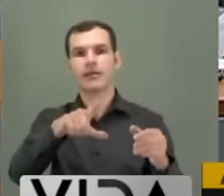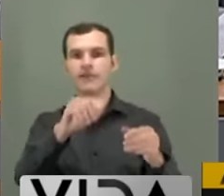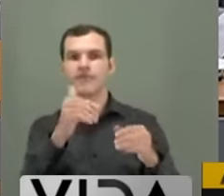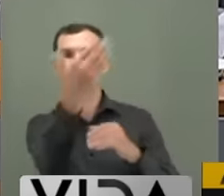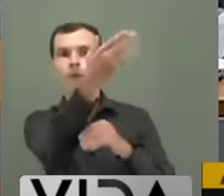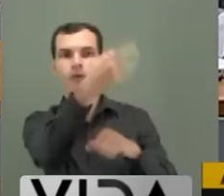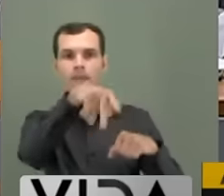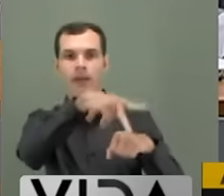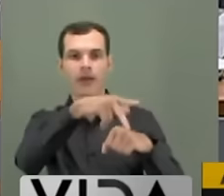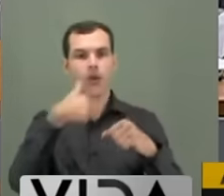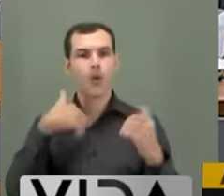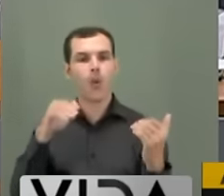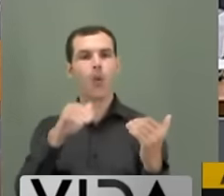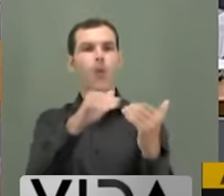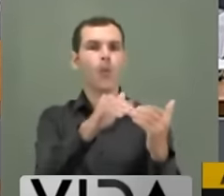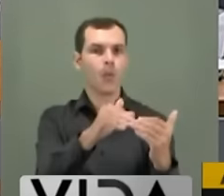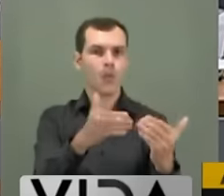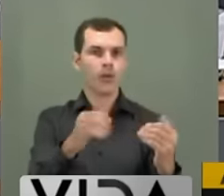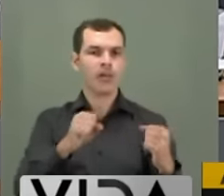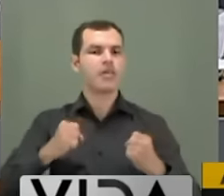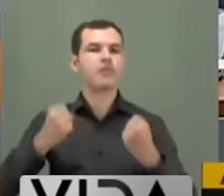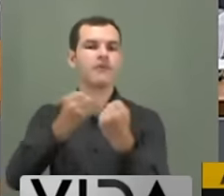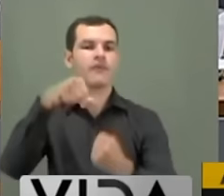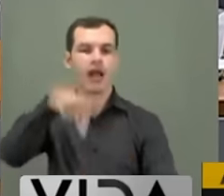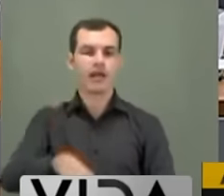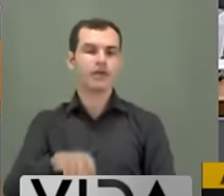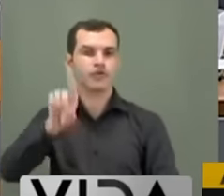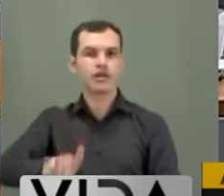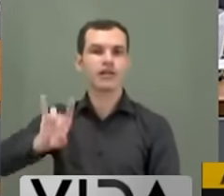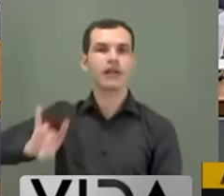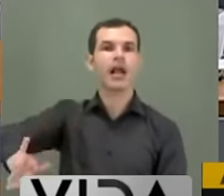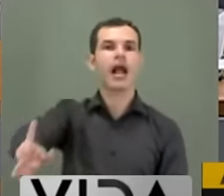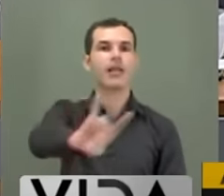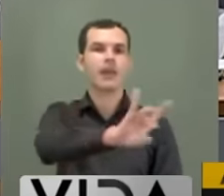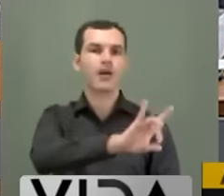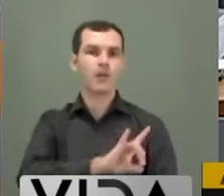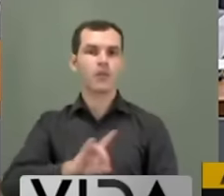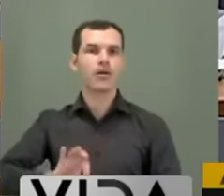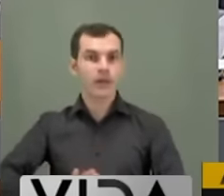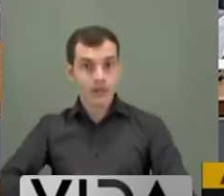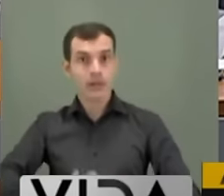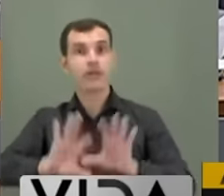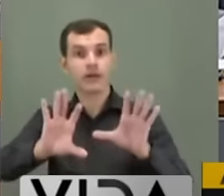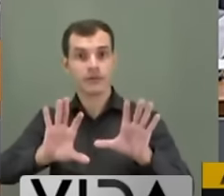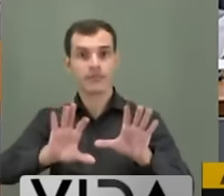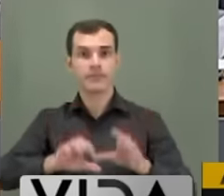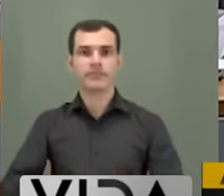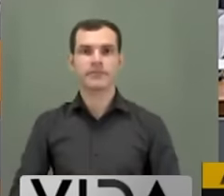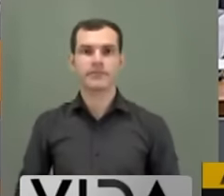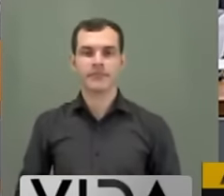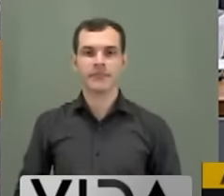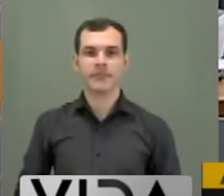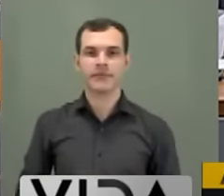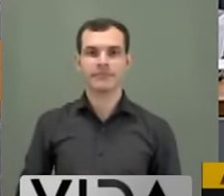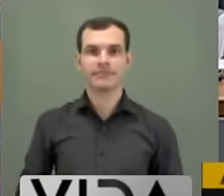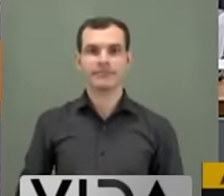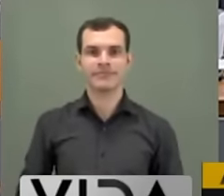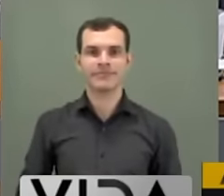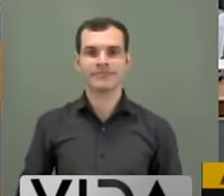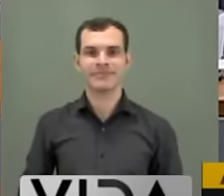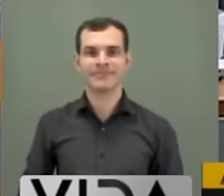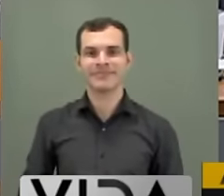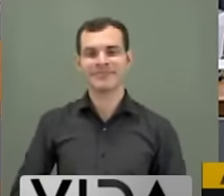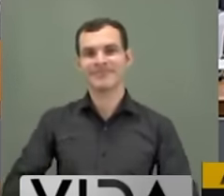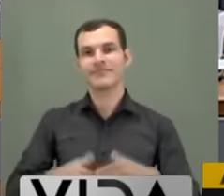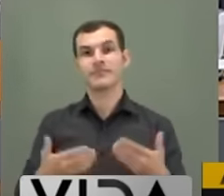país, para defender aqui o direito que cada um tem de exercer plenamente o seu direito à liberdade de expressão. Eu